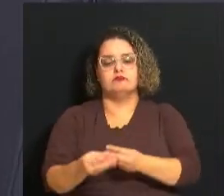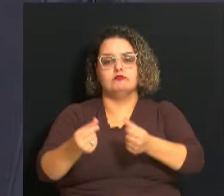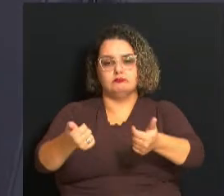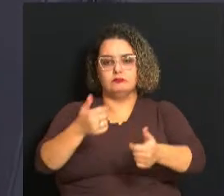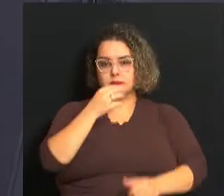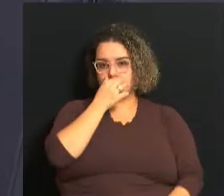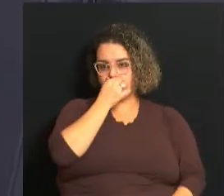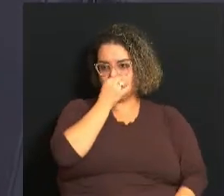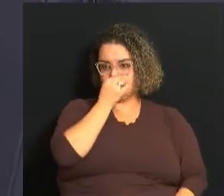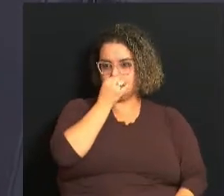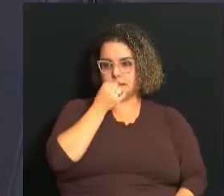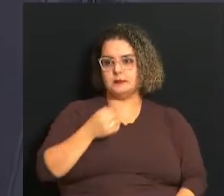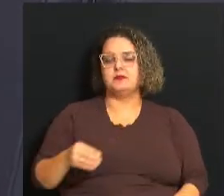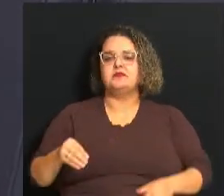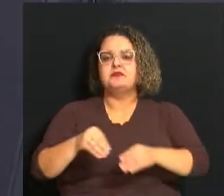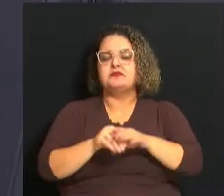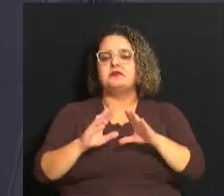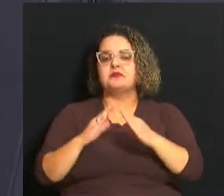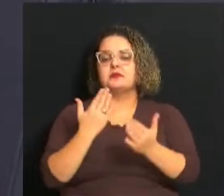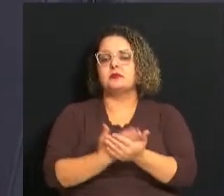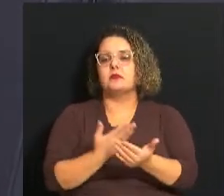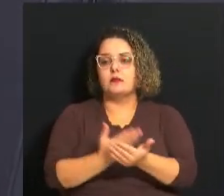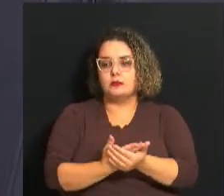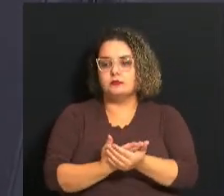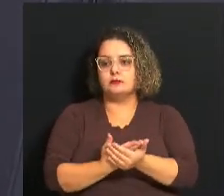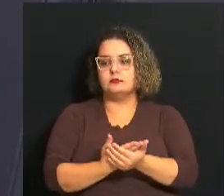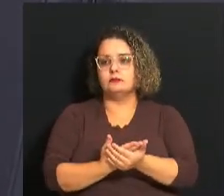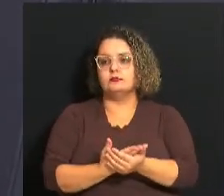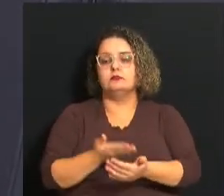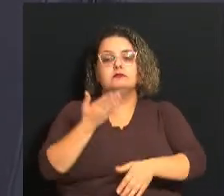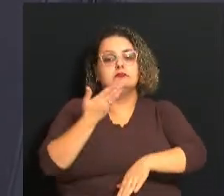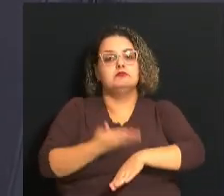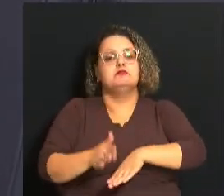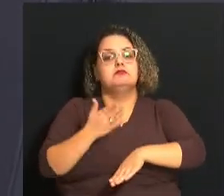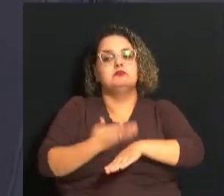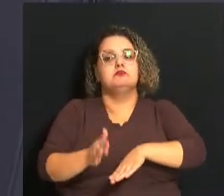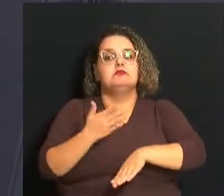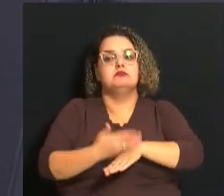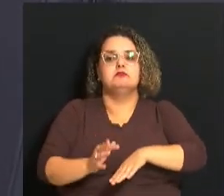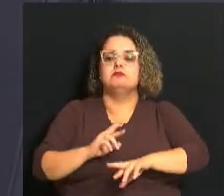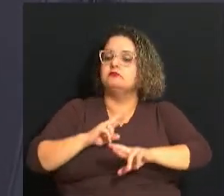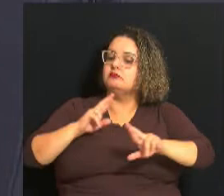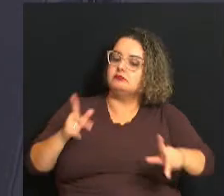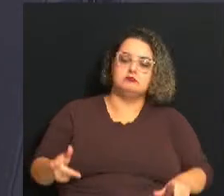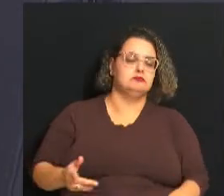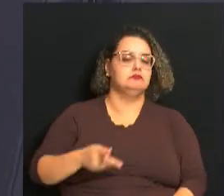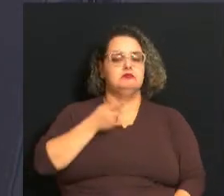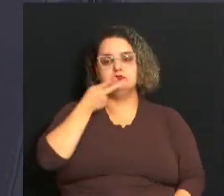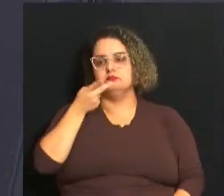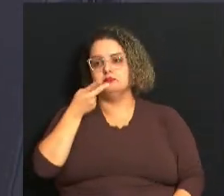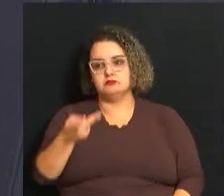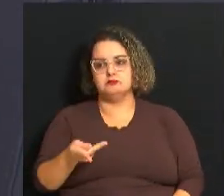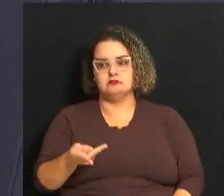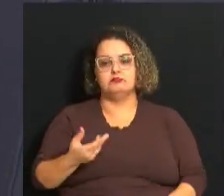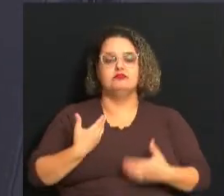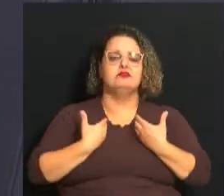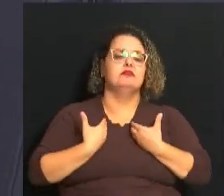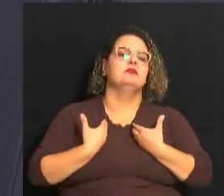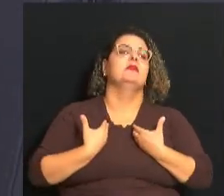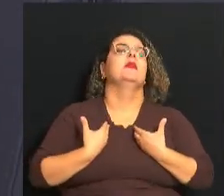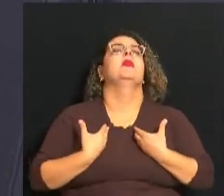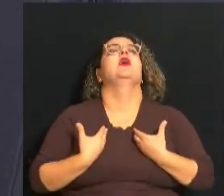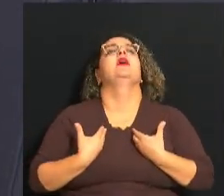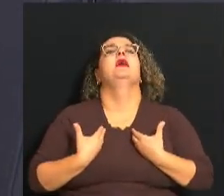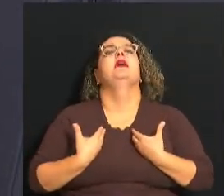práxis dentro da escola que me a prática não seja diferente da minha fala mas o cansaço é imenso